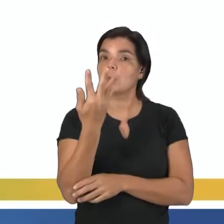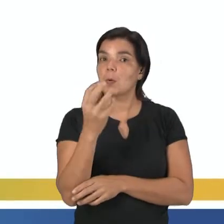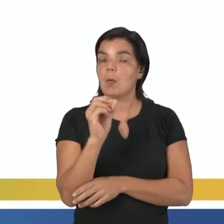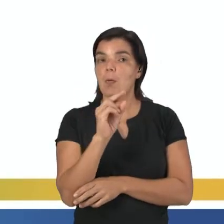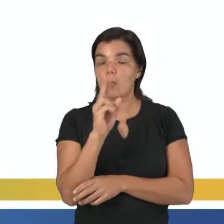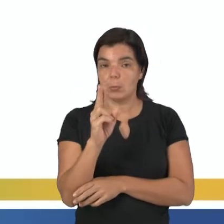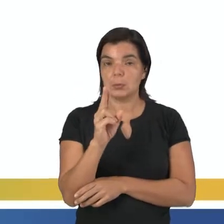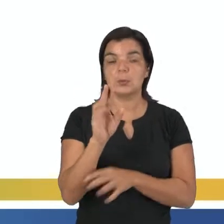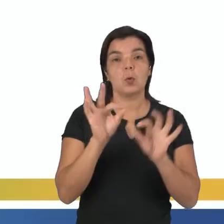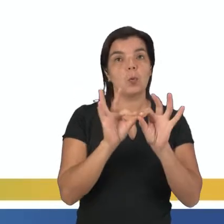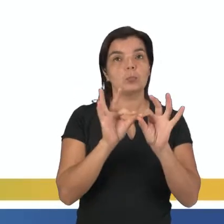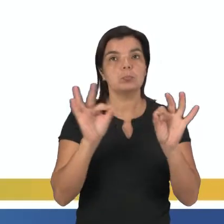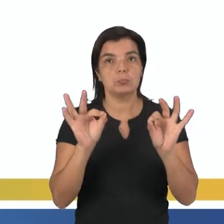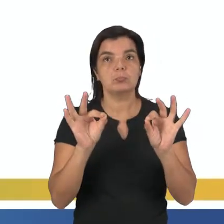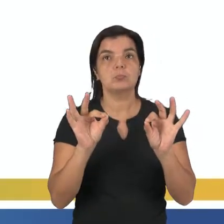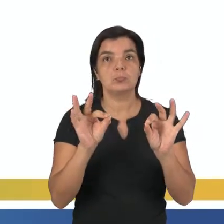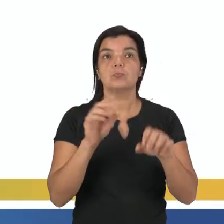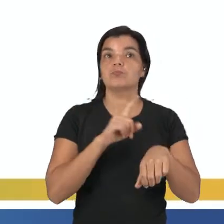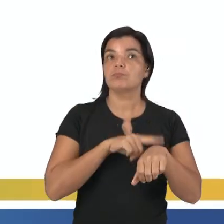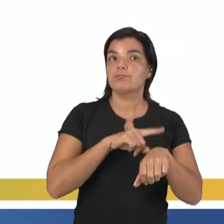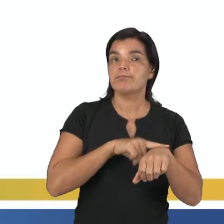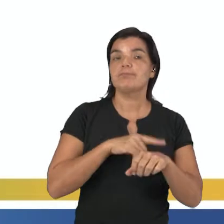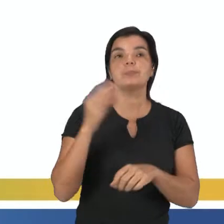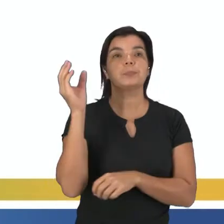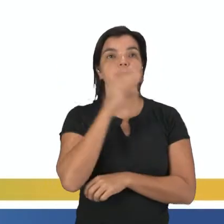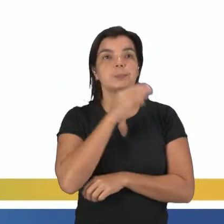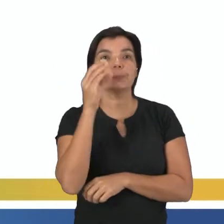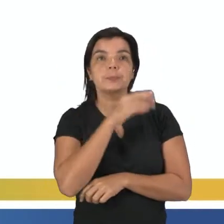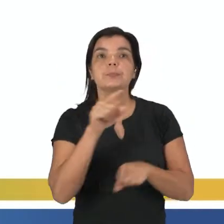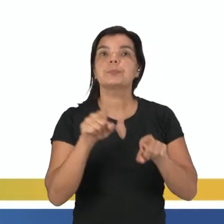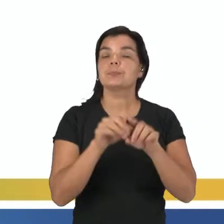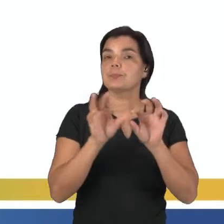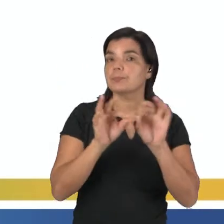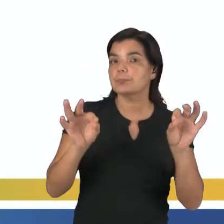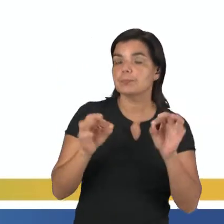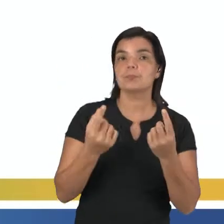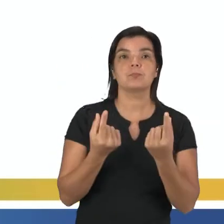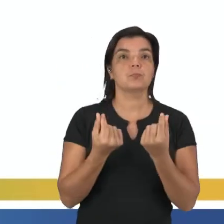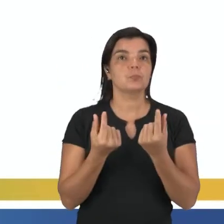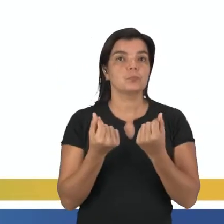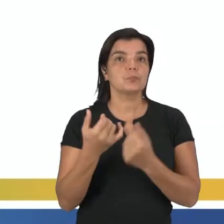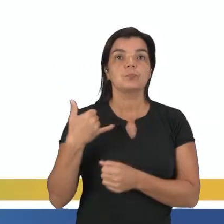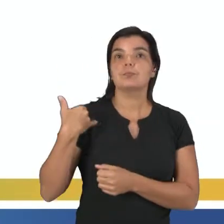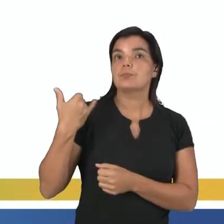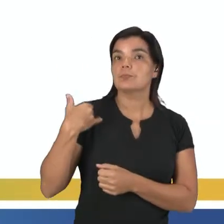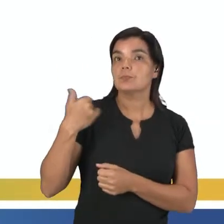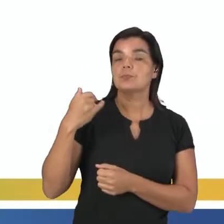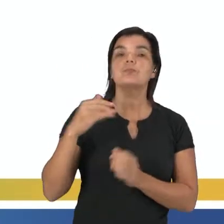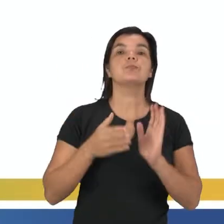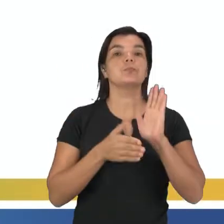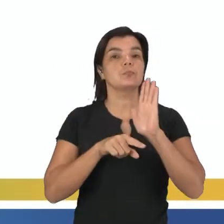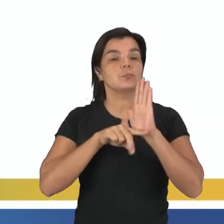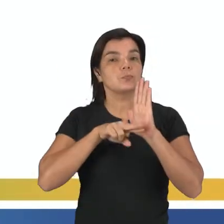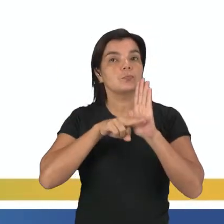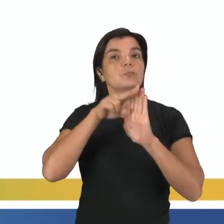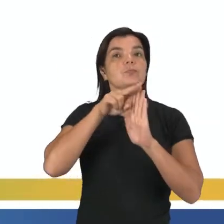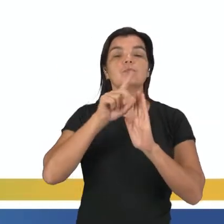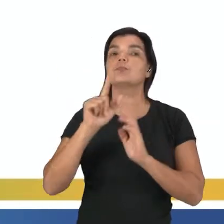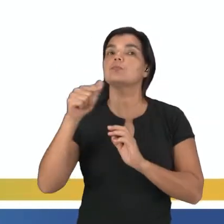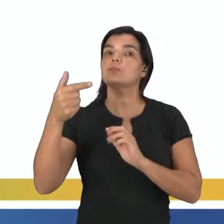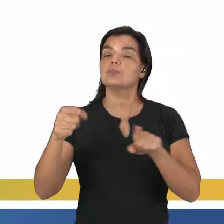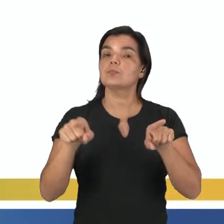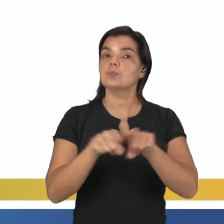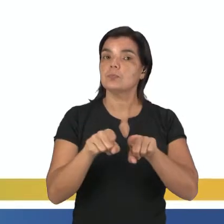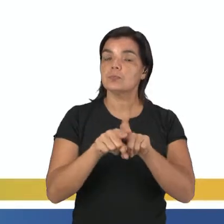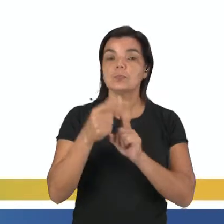contar, ou seja, ser contado e medido, como tempo, velocidade, comprimento, preço, idade, temperatura, entre outros, né? Aqui nessa